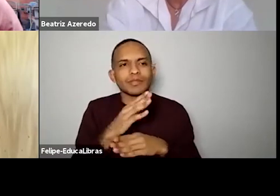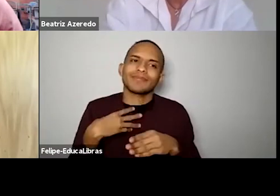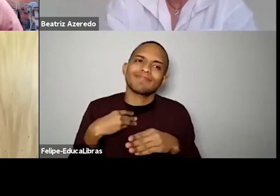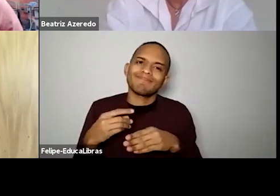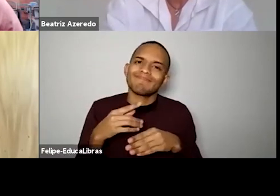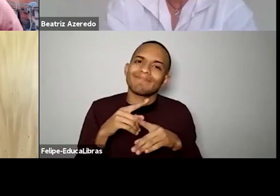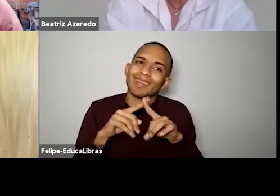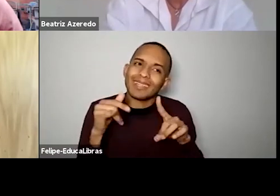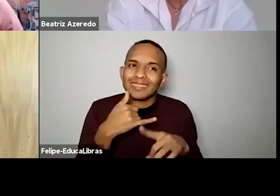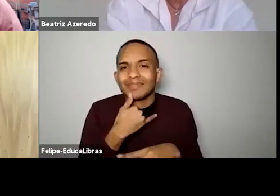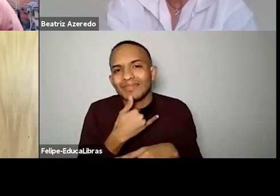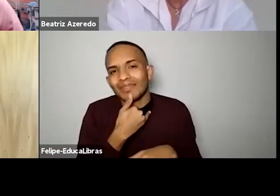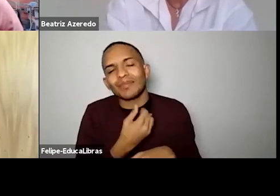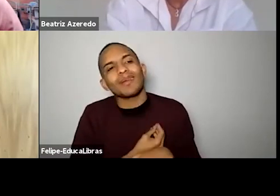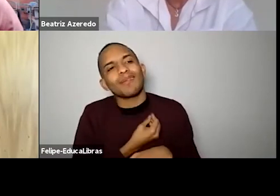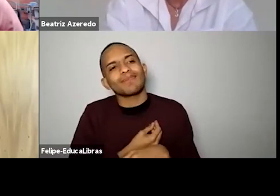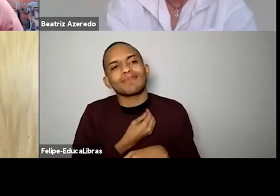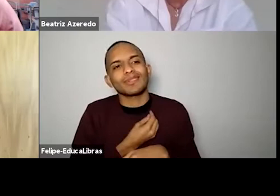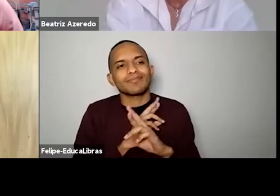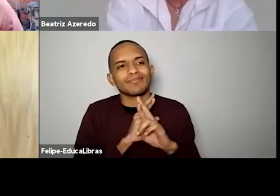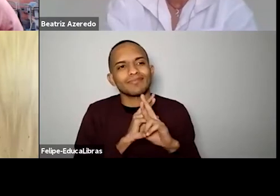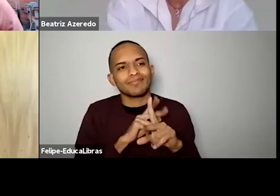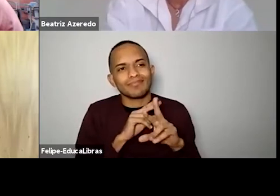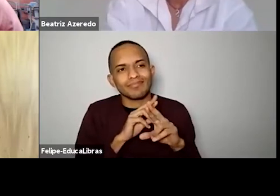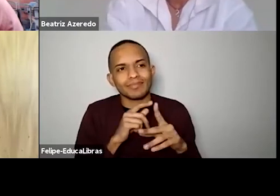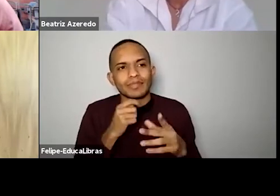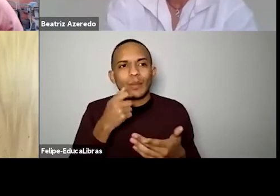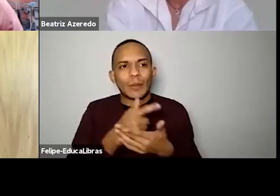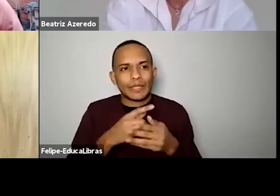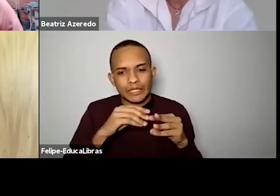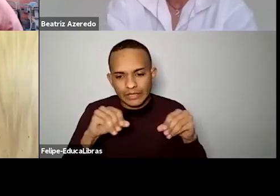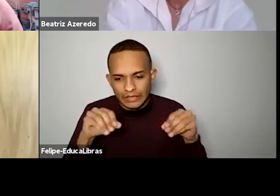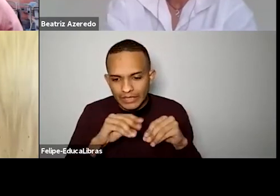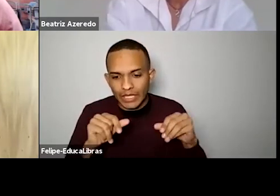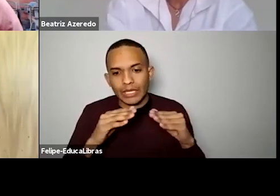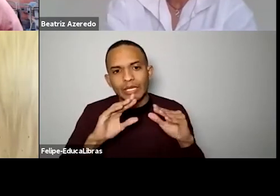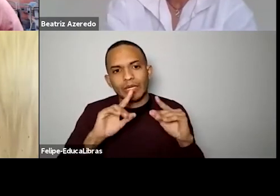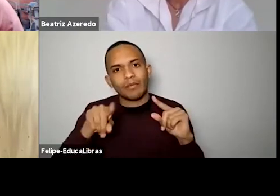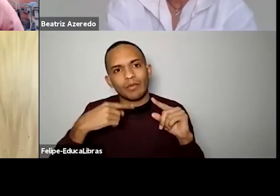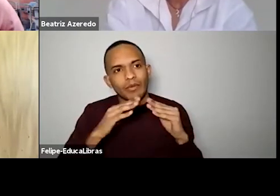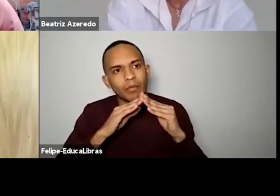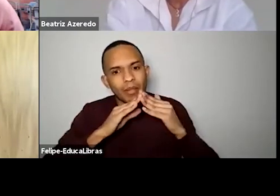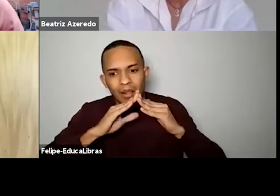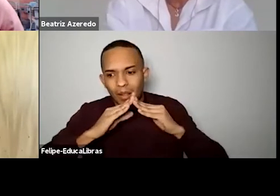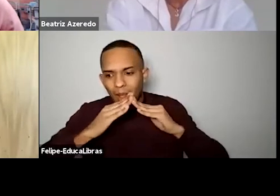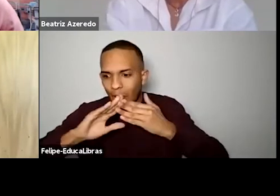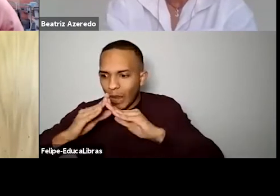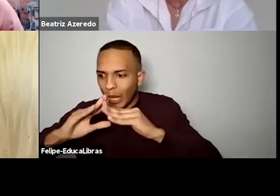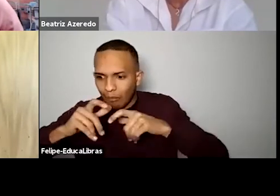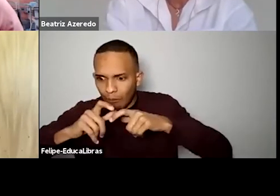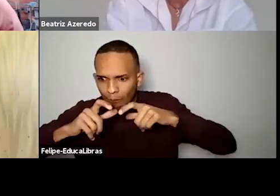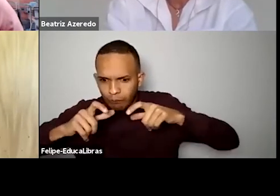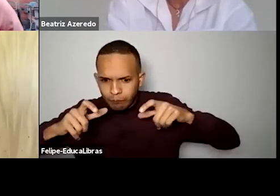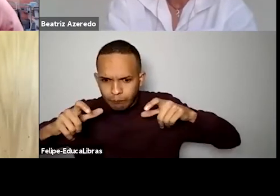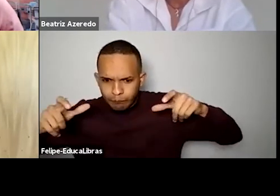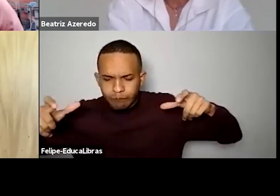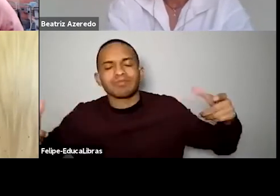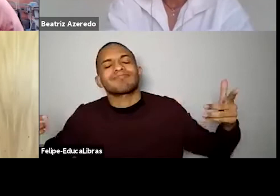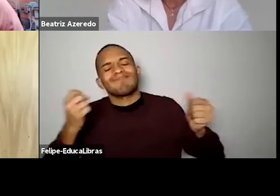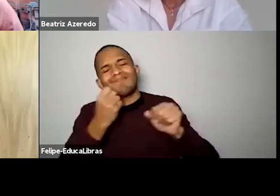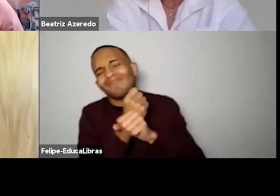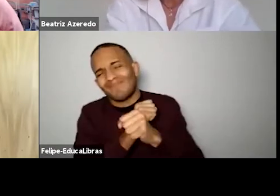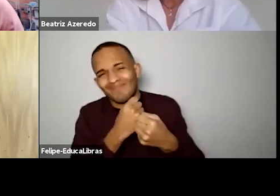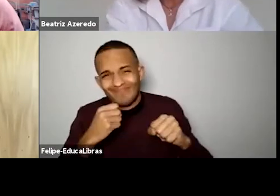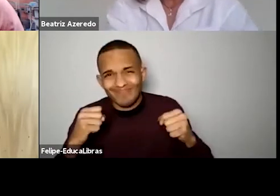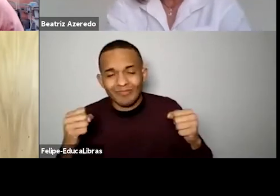a realidade é que elas vêm, acabam ocupando terrenos, virando grandes favelas que crescem de maneira aglomeradas, e elas têm que mentir em sua maioria